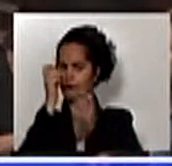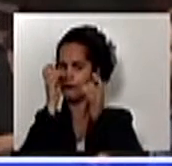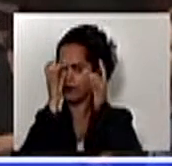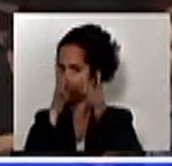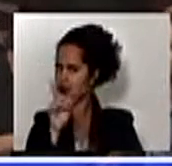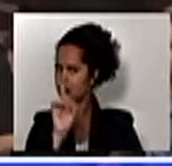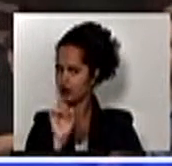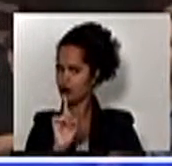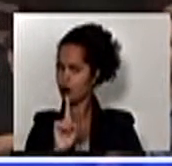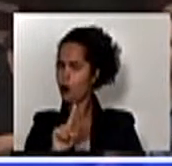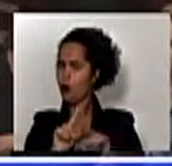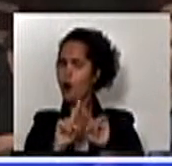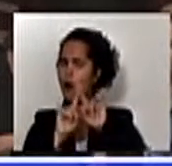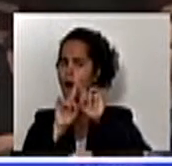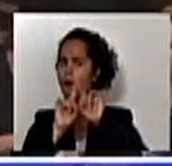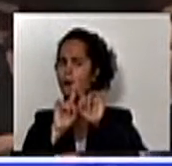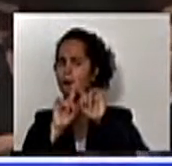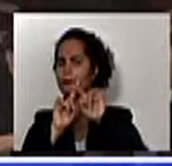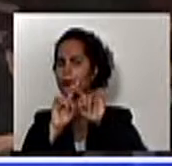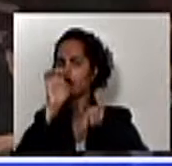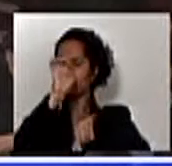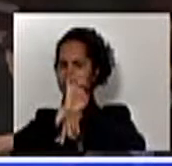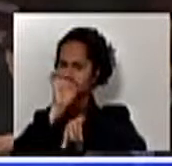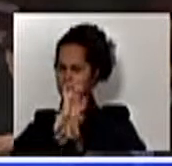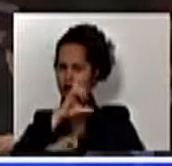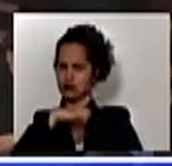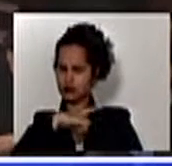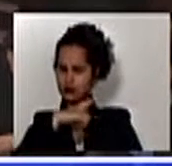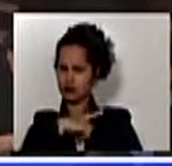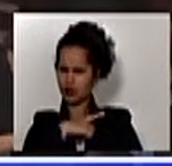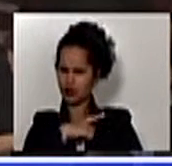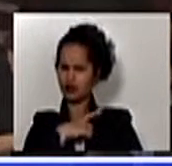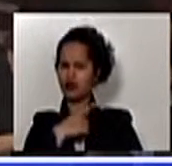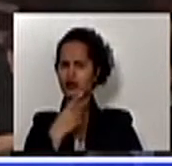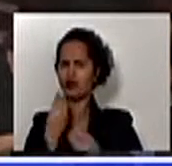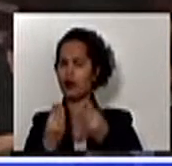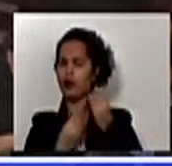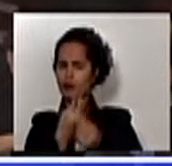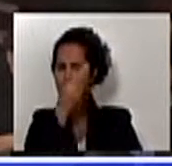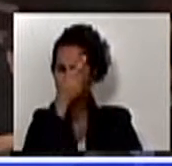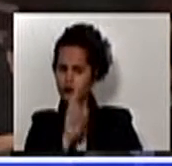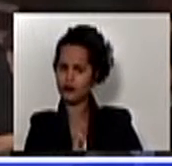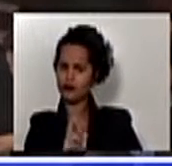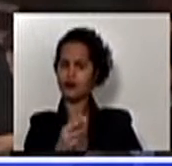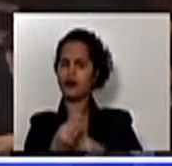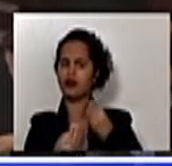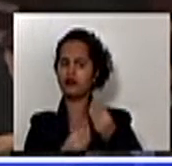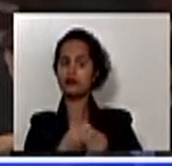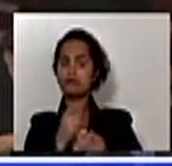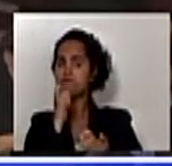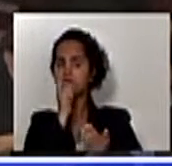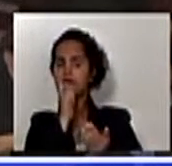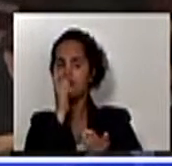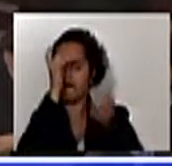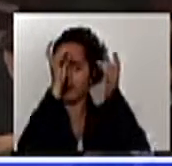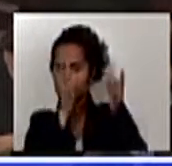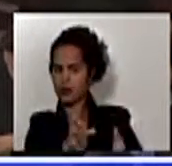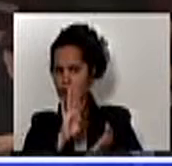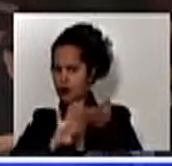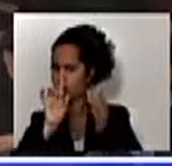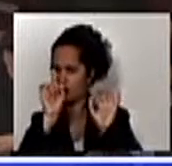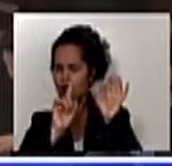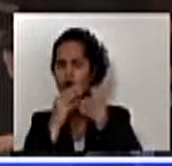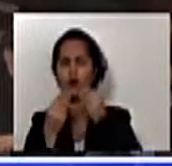realmente fechar o ano de uma forma satisfatória? Porque haja visto que esse ano foi um ano